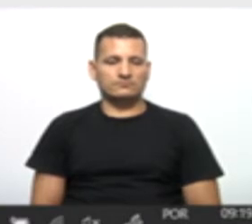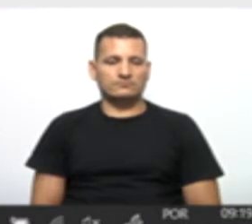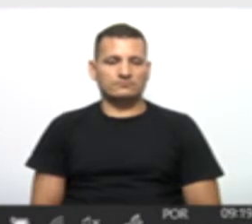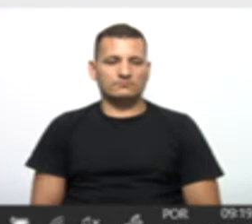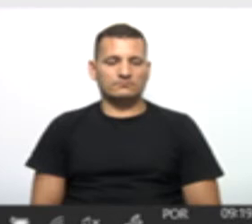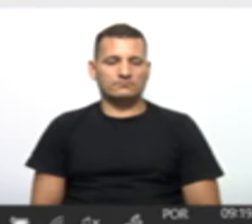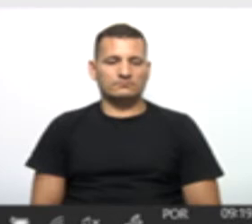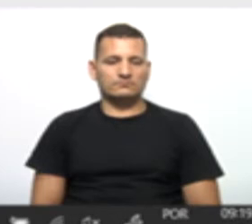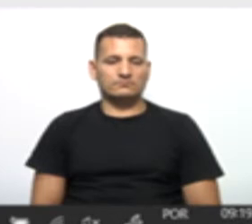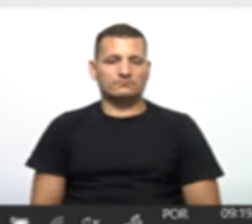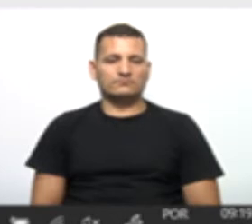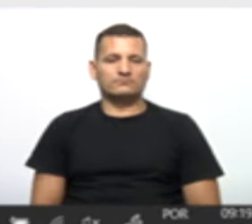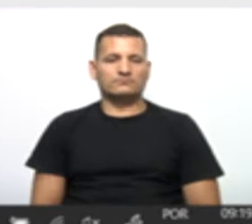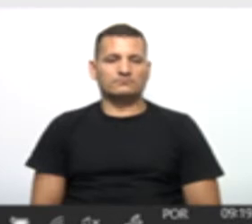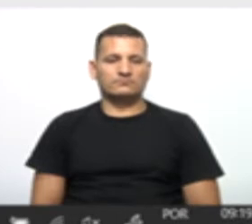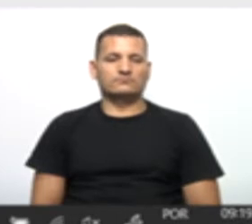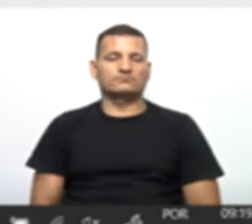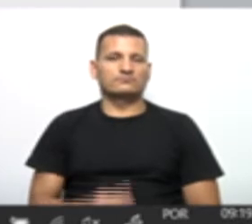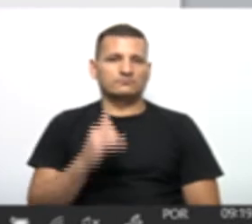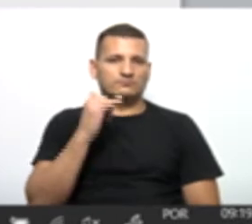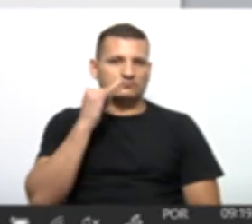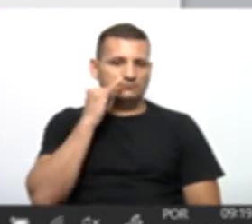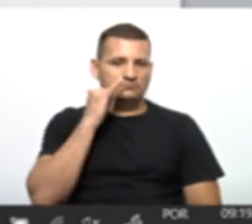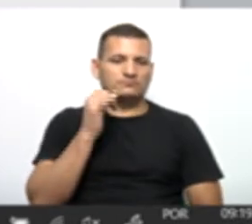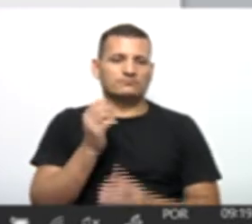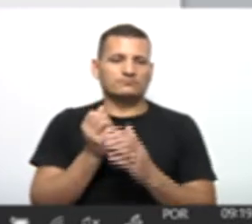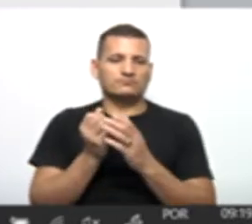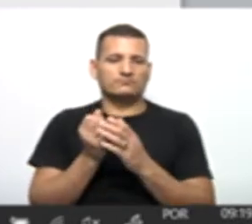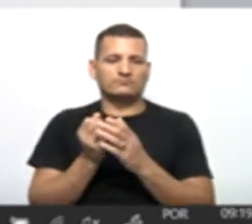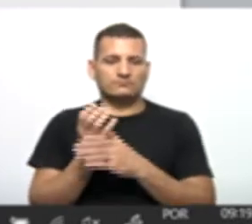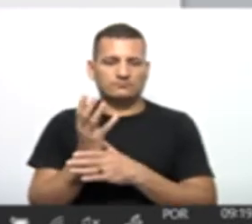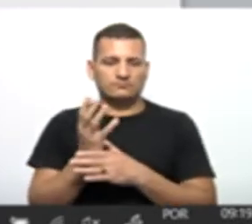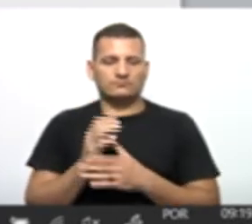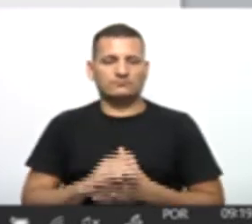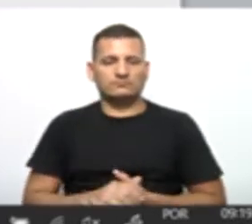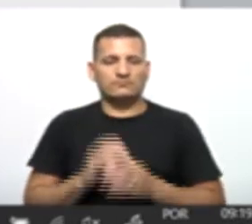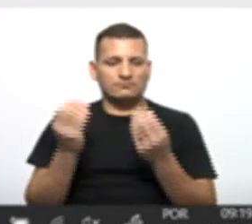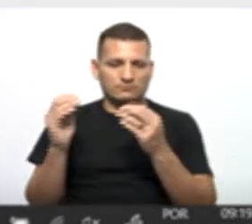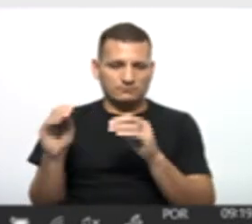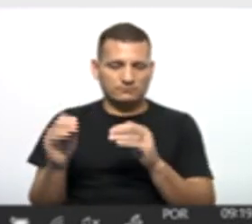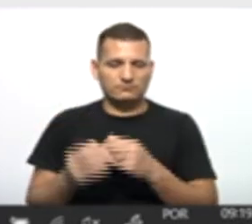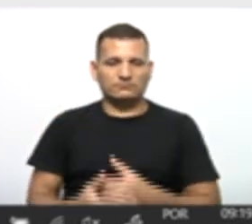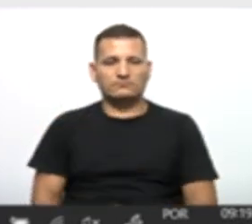Ok, criamos aqui o telefone e vamos criar aqui